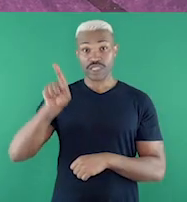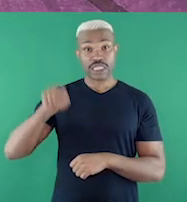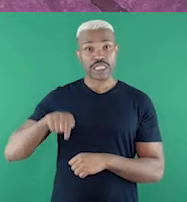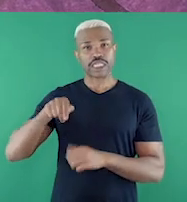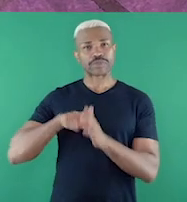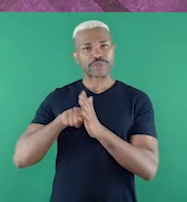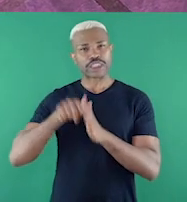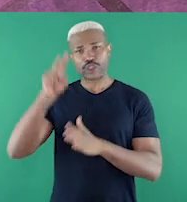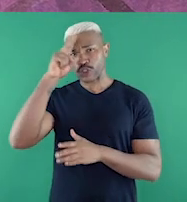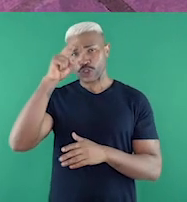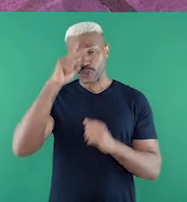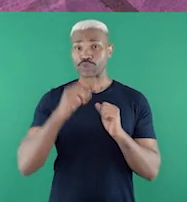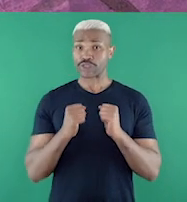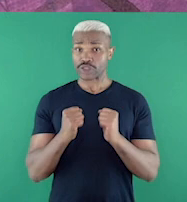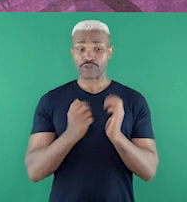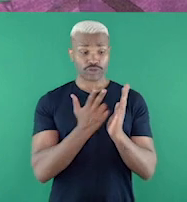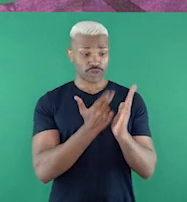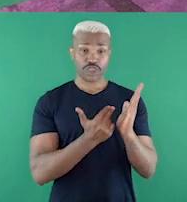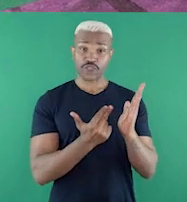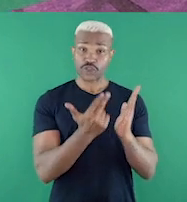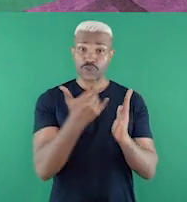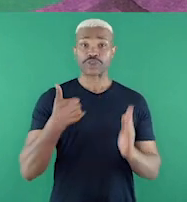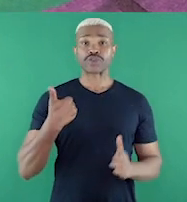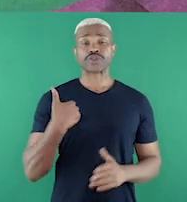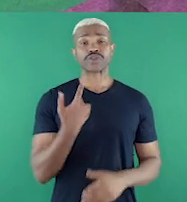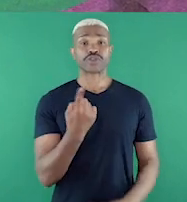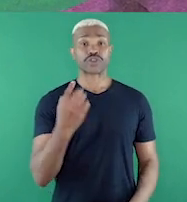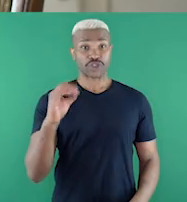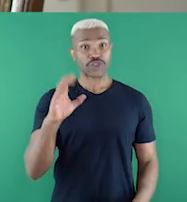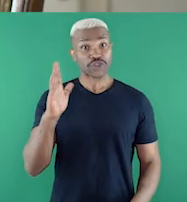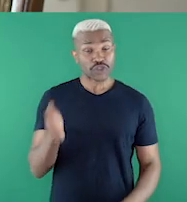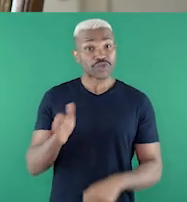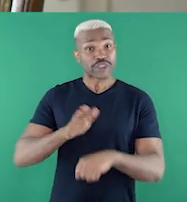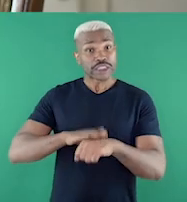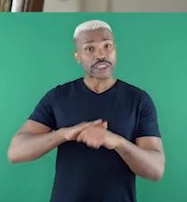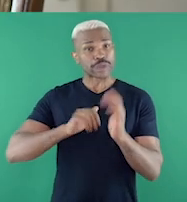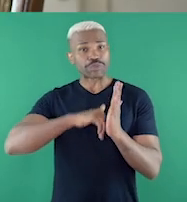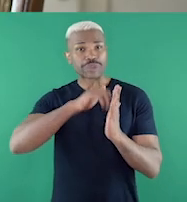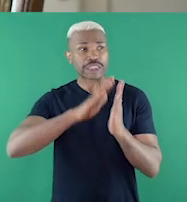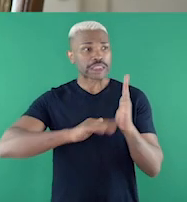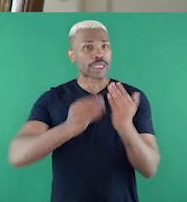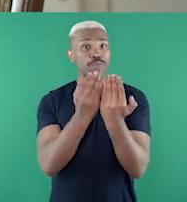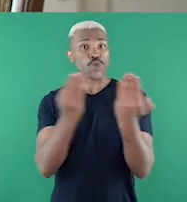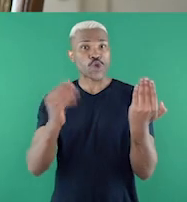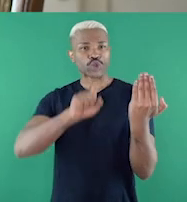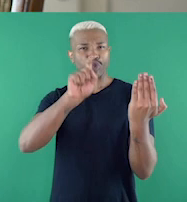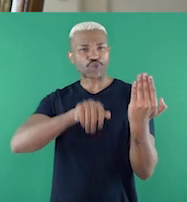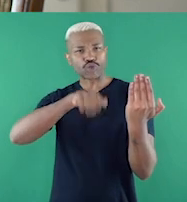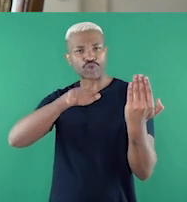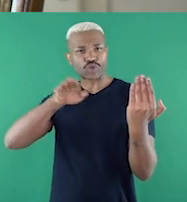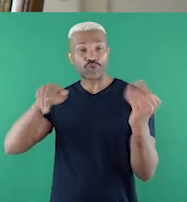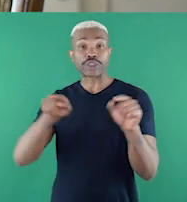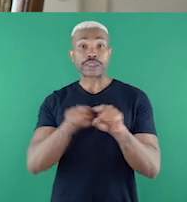muito potente, que começou a ilustrar com 10 anos de idade, pintar muros na vizinhança dele,